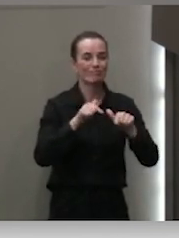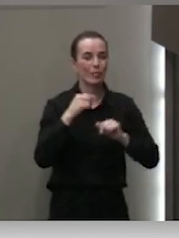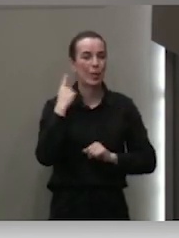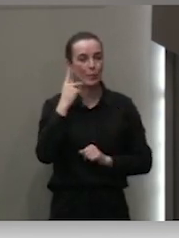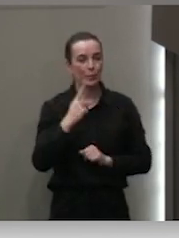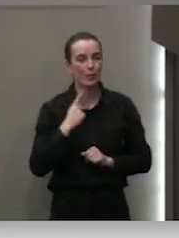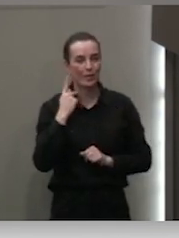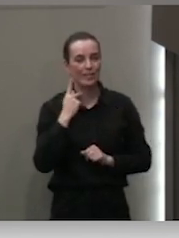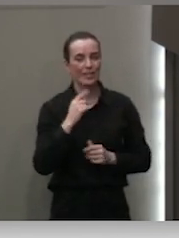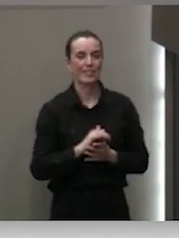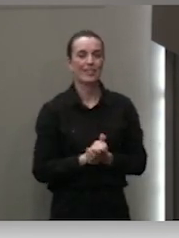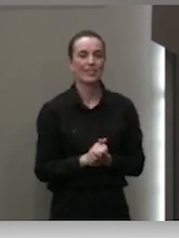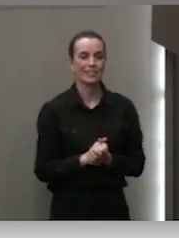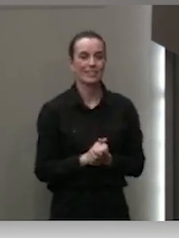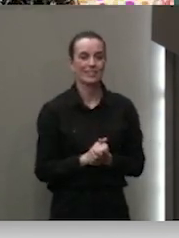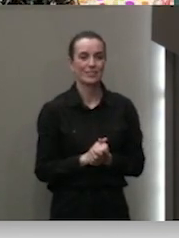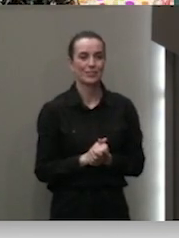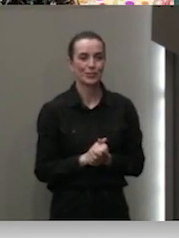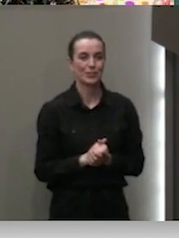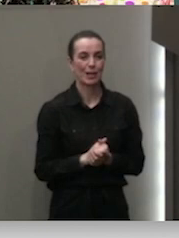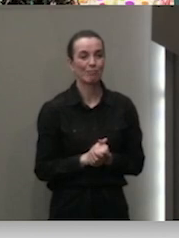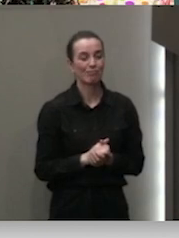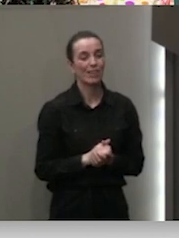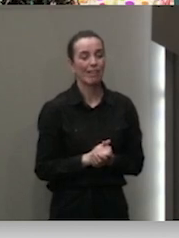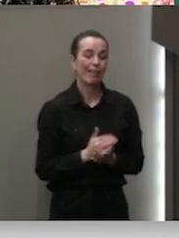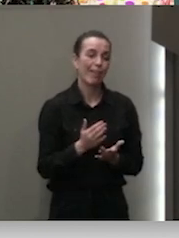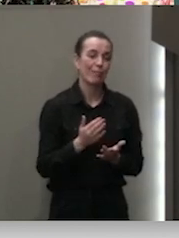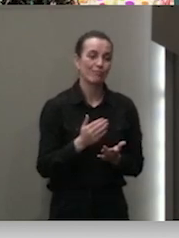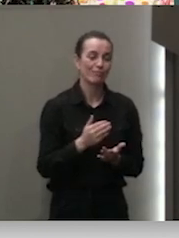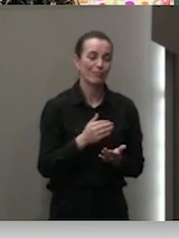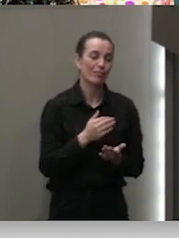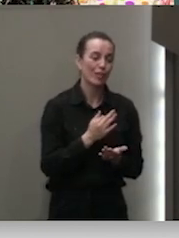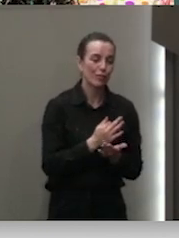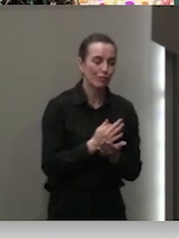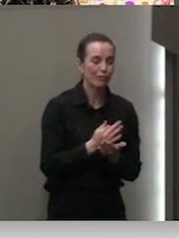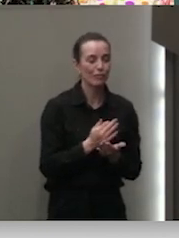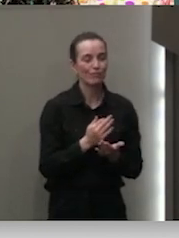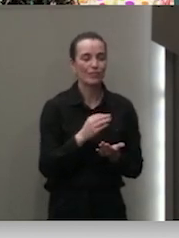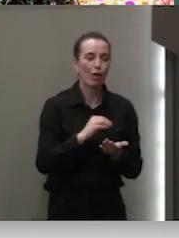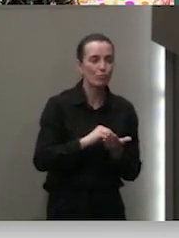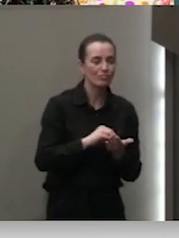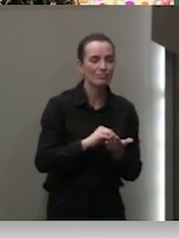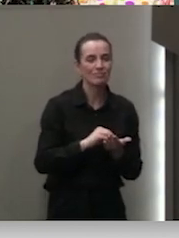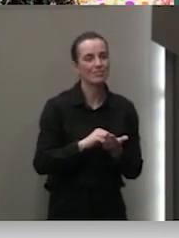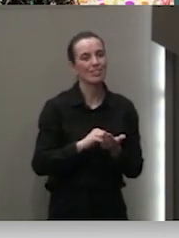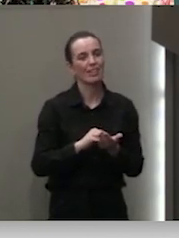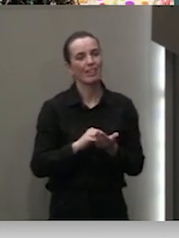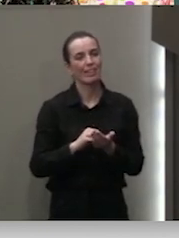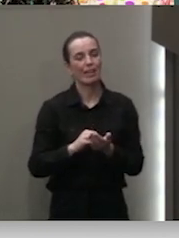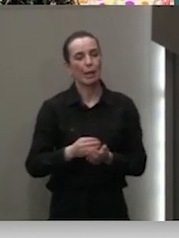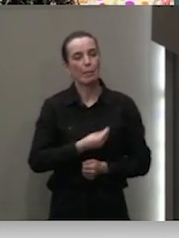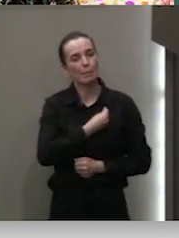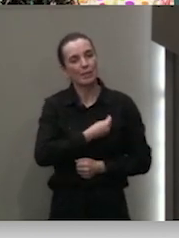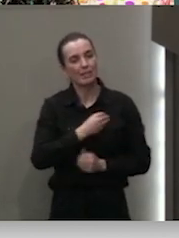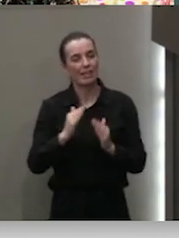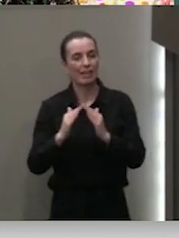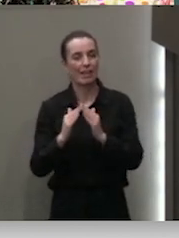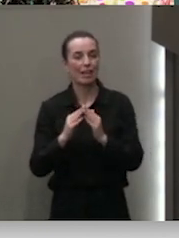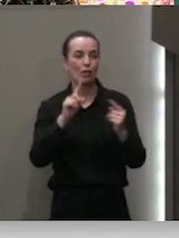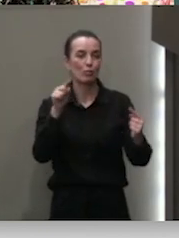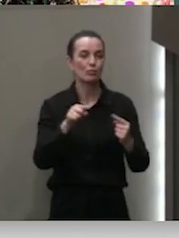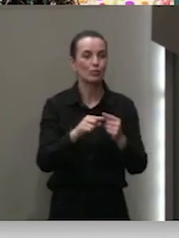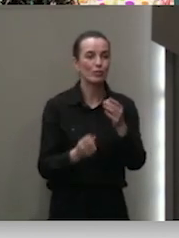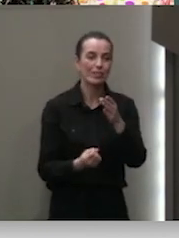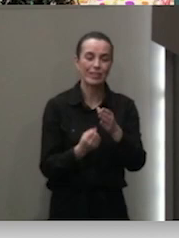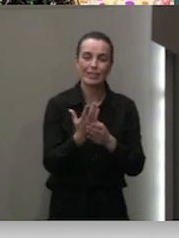sentido do pai não poder estar o tempo todo com vocês é de que a gente tá tentando sim criar um mundo melhor para